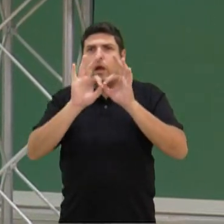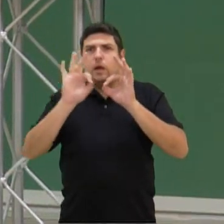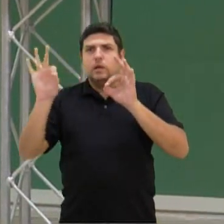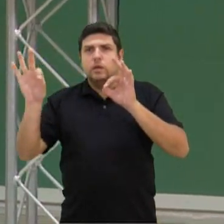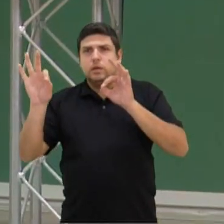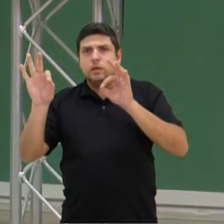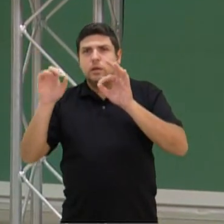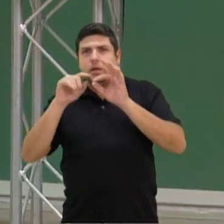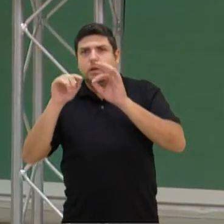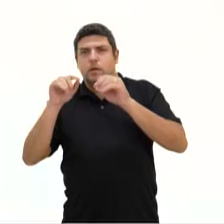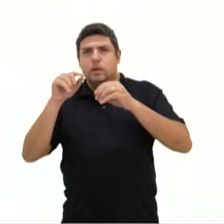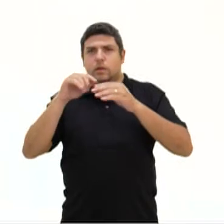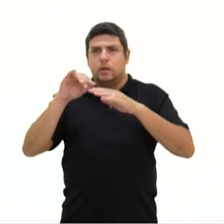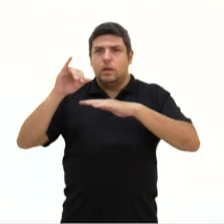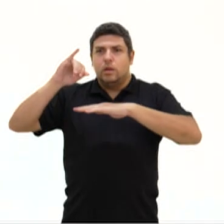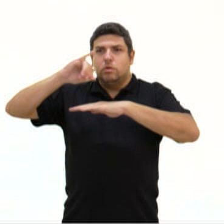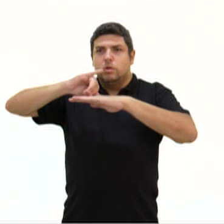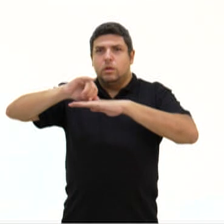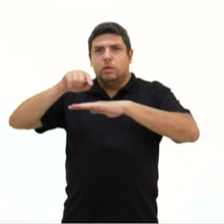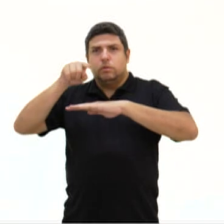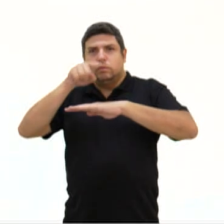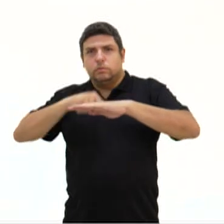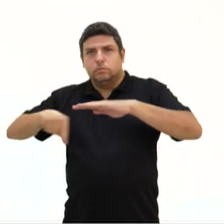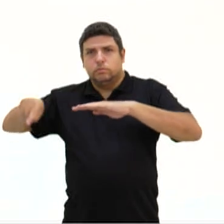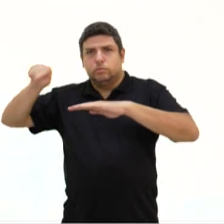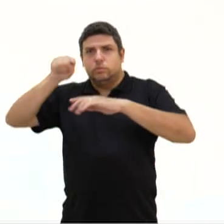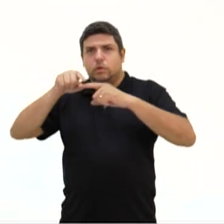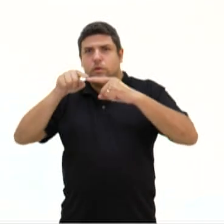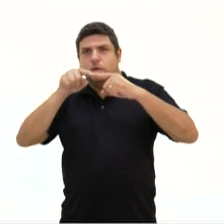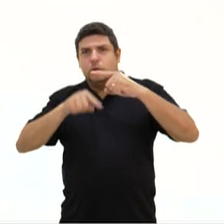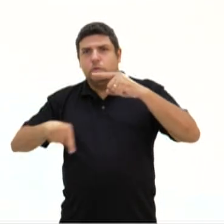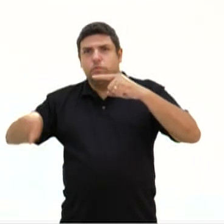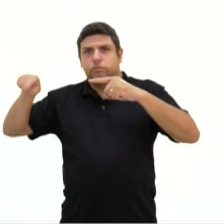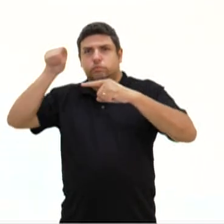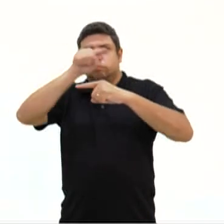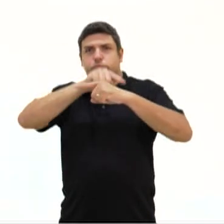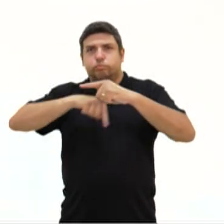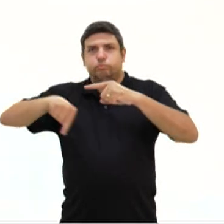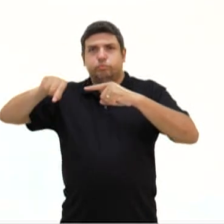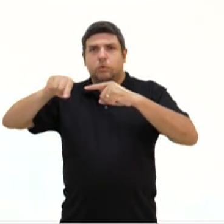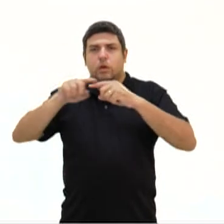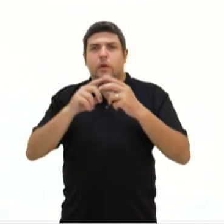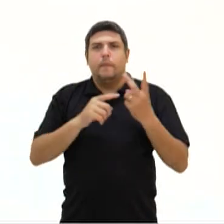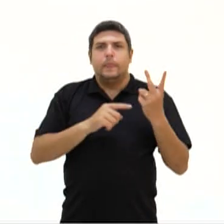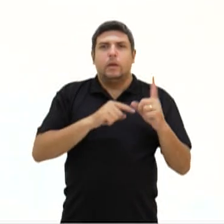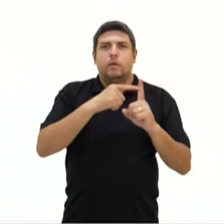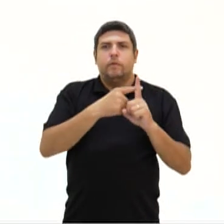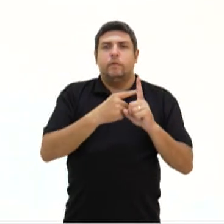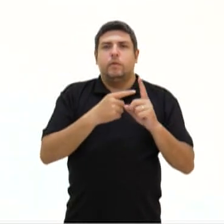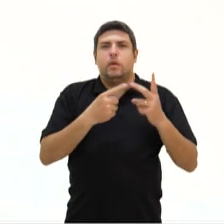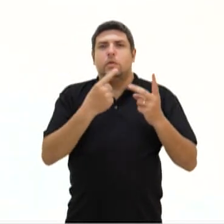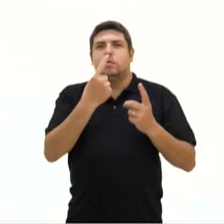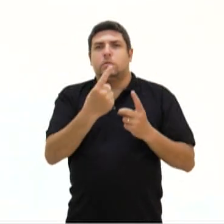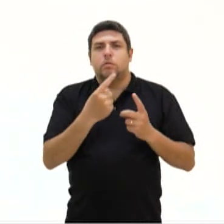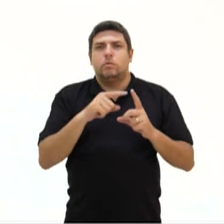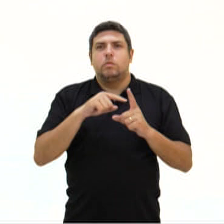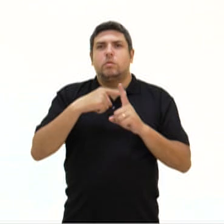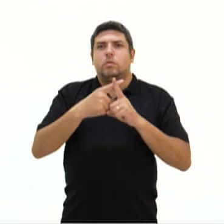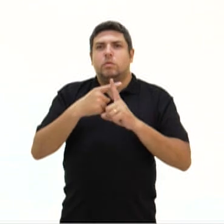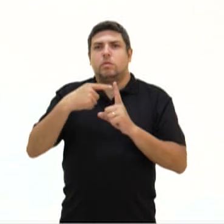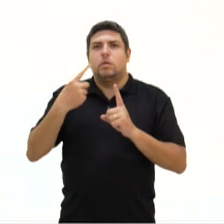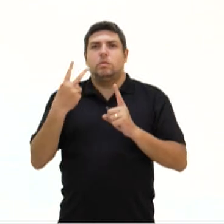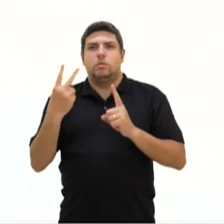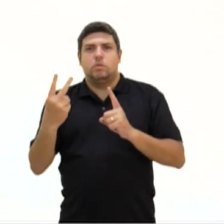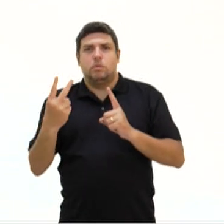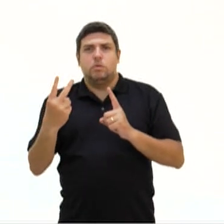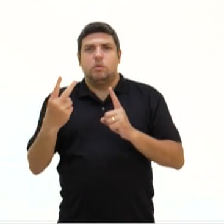a origem, o centro da circunferência. 2 vezes 1 mais 1 vezes 1 mais 2, dividido pelo quadrado. Lembra lá?